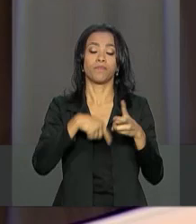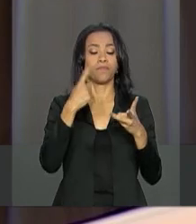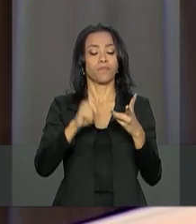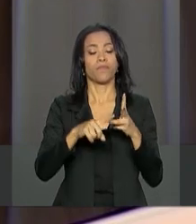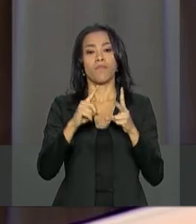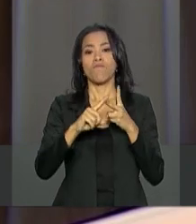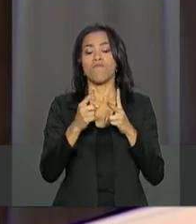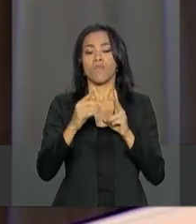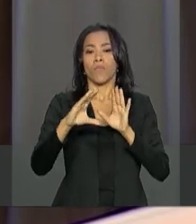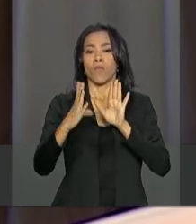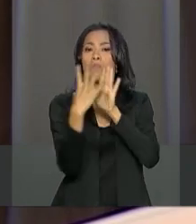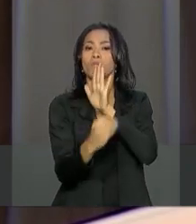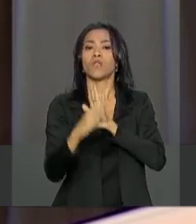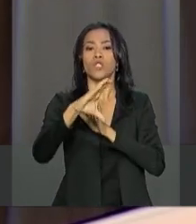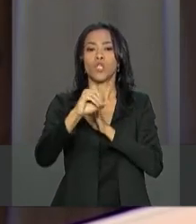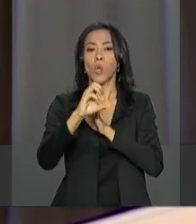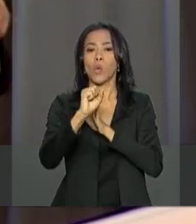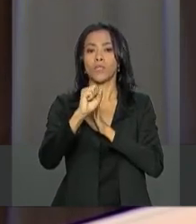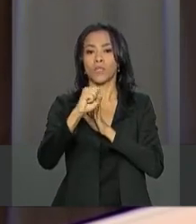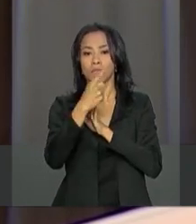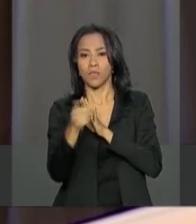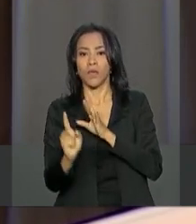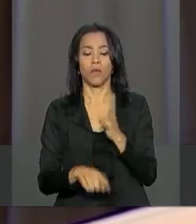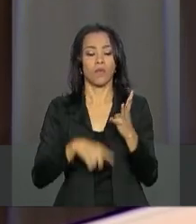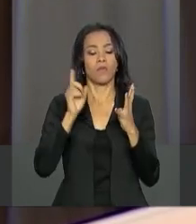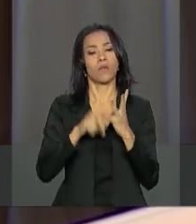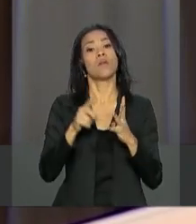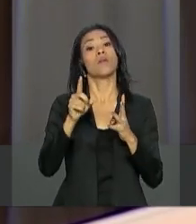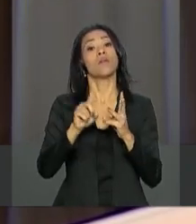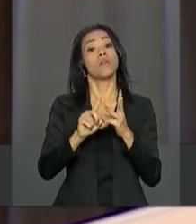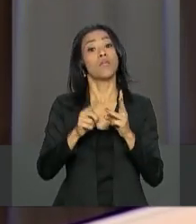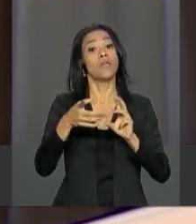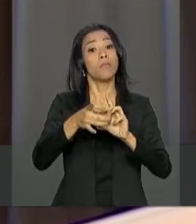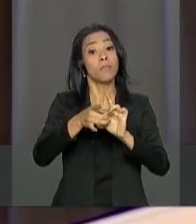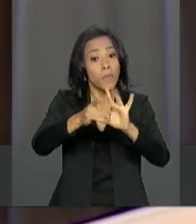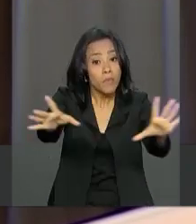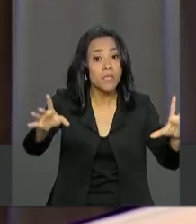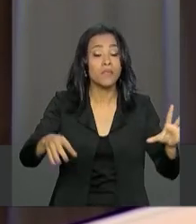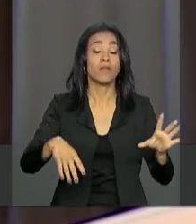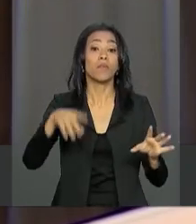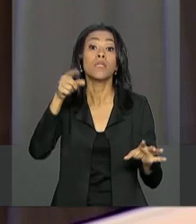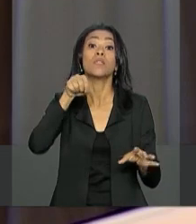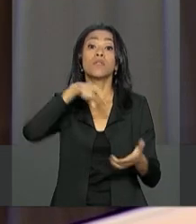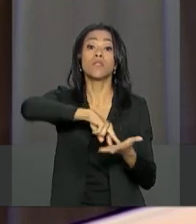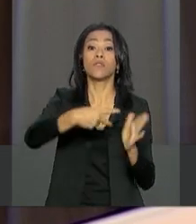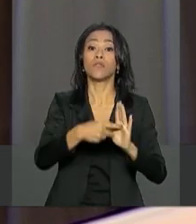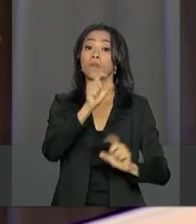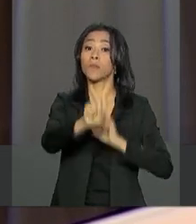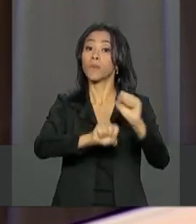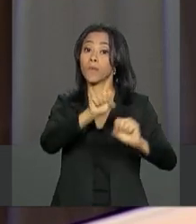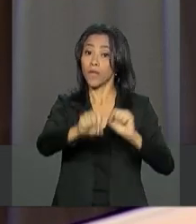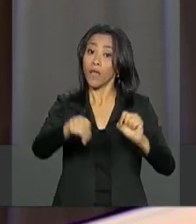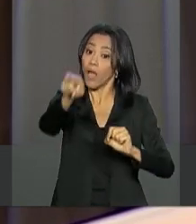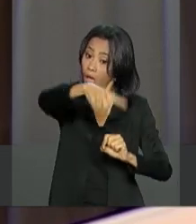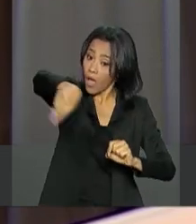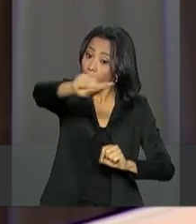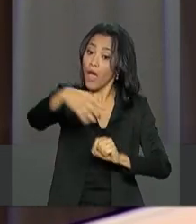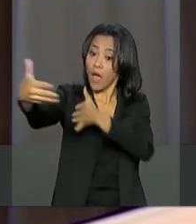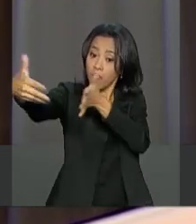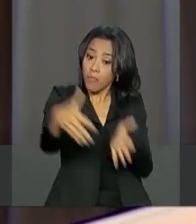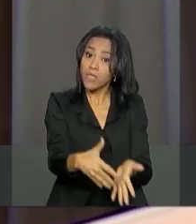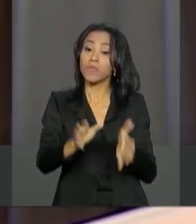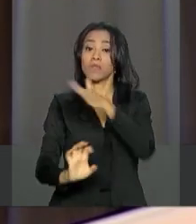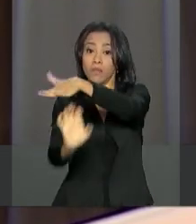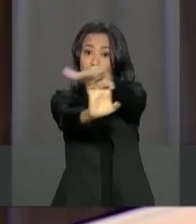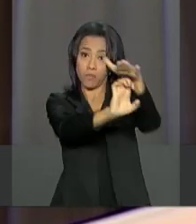concessões, às autorizações, o que significa a inserção da iniciativa privada no poder público. Quando